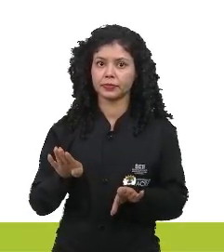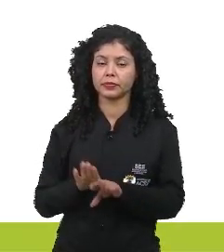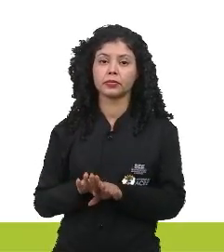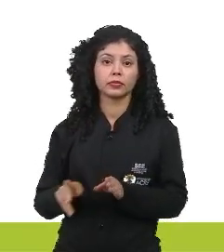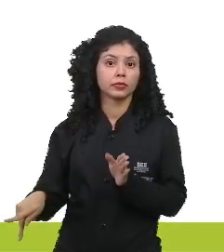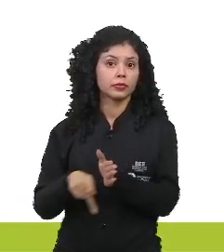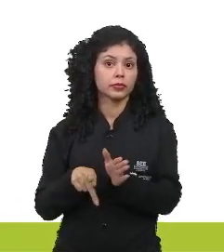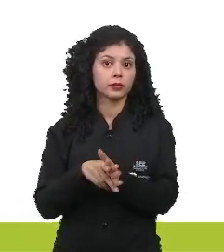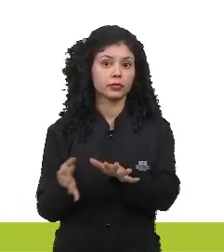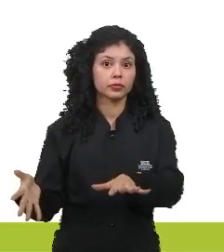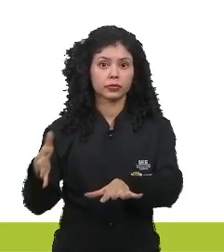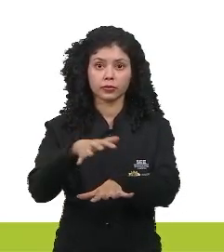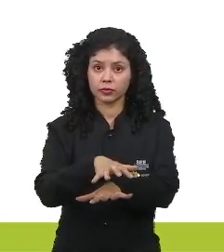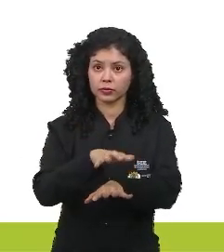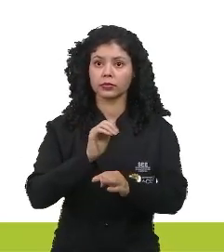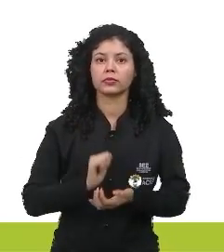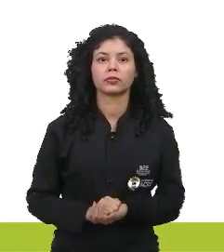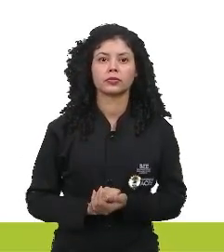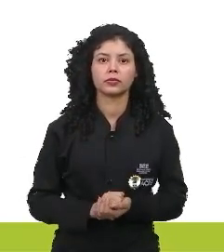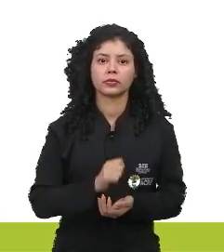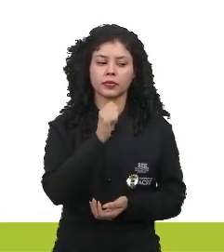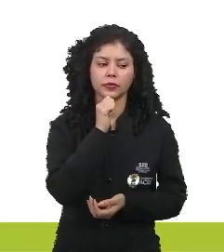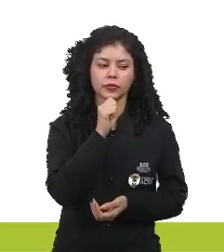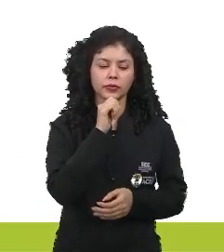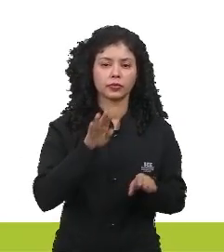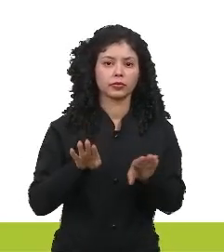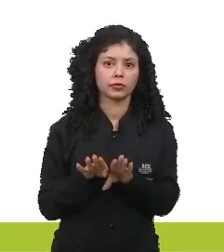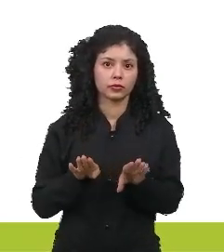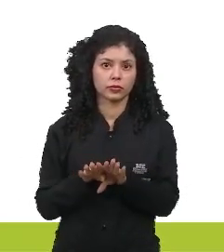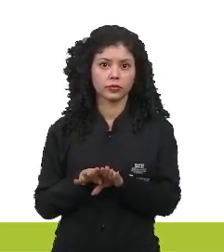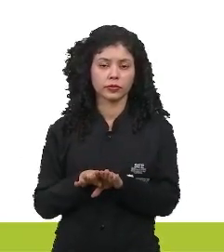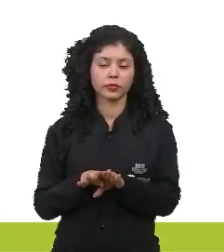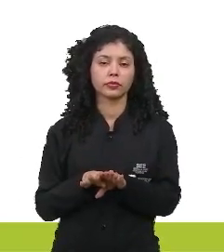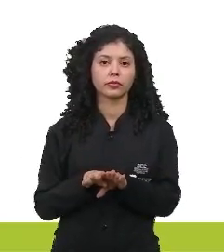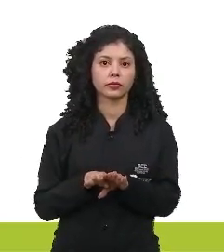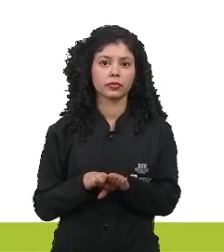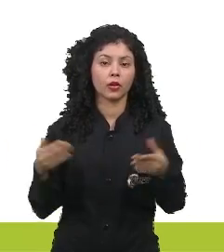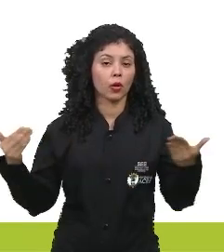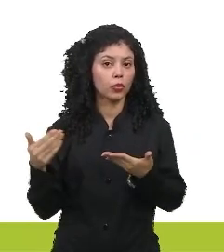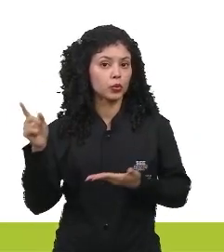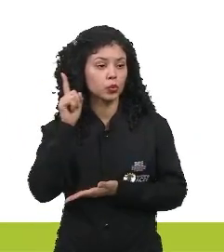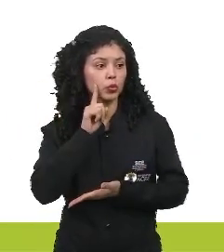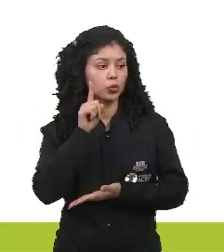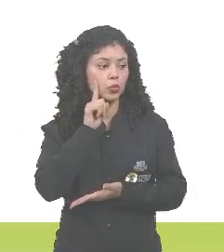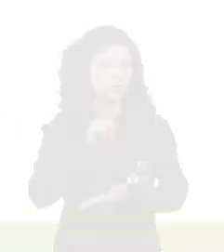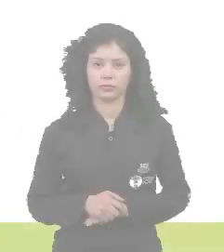colonos, principalmente ali no sul do que hoje é os Estados Unidos.